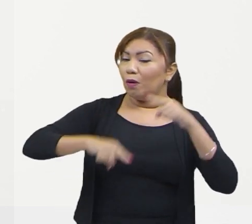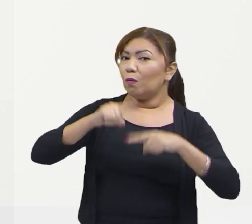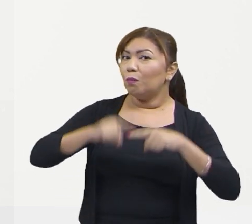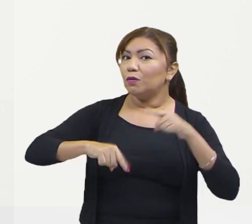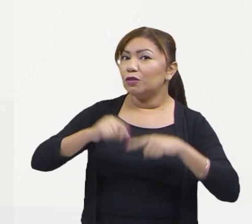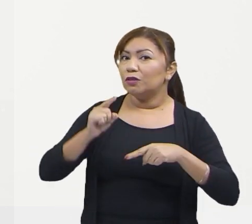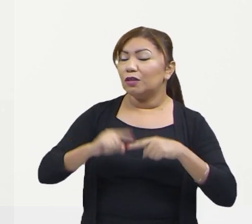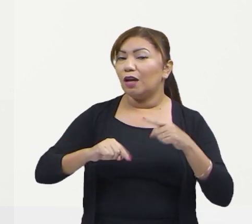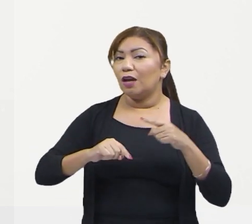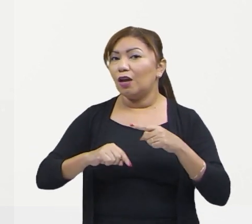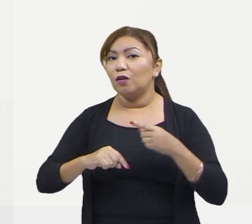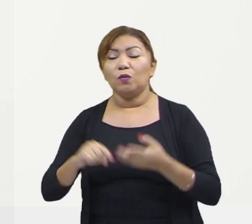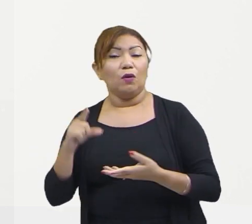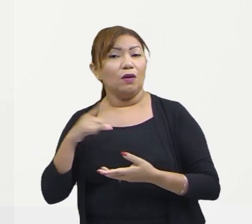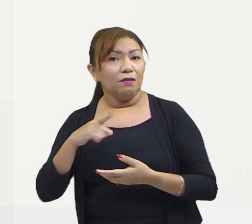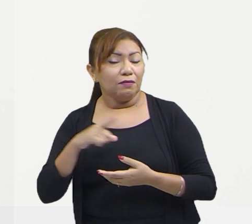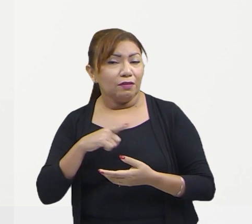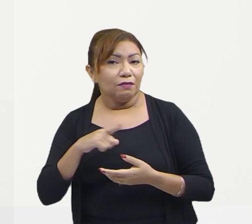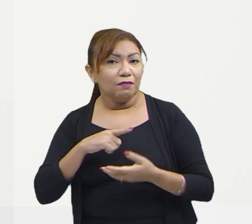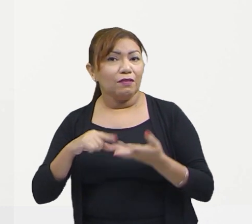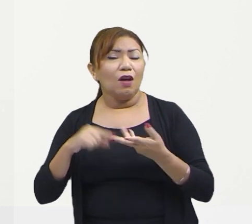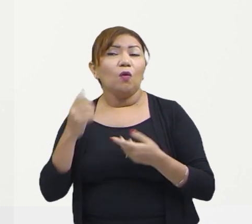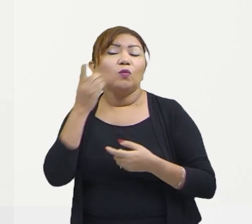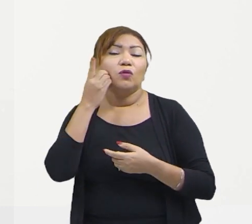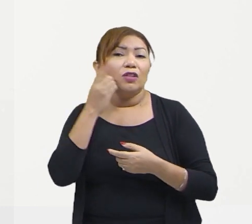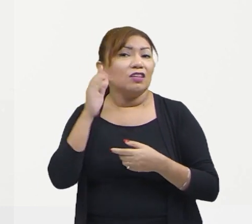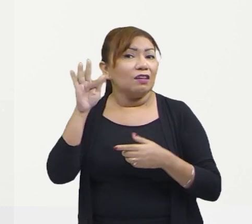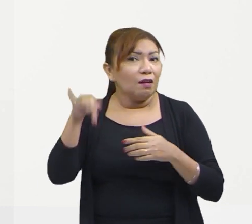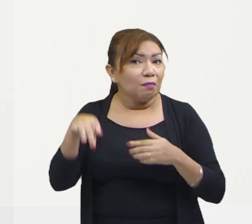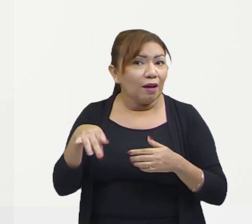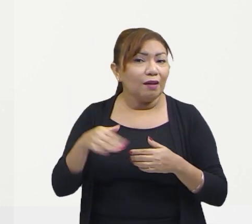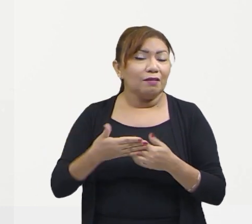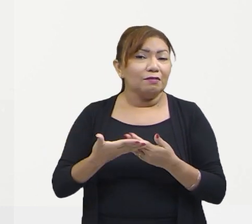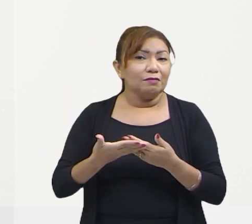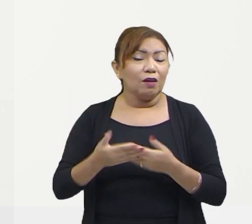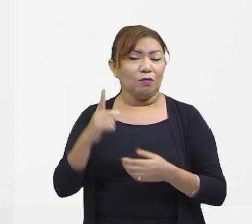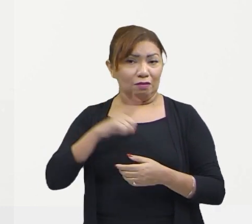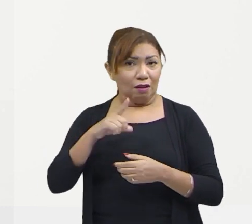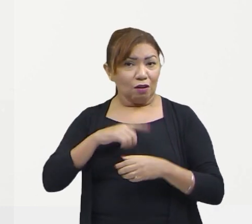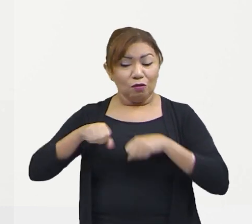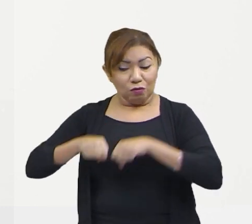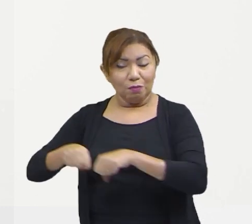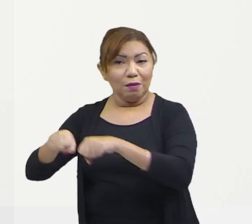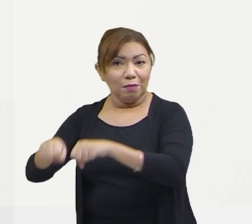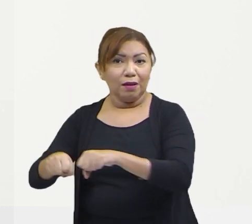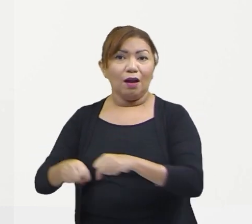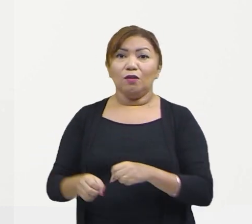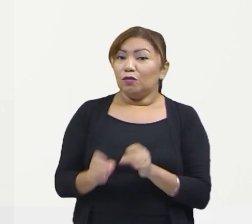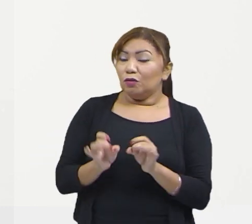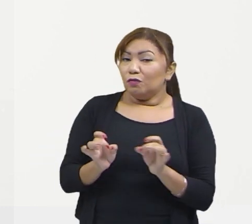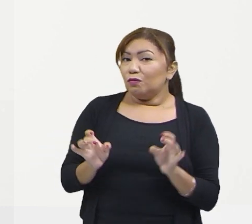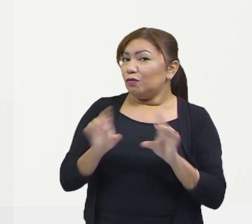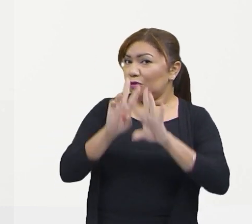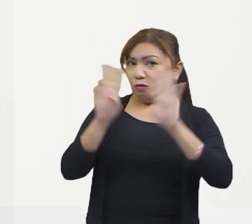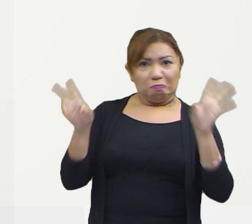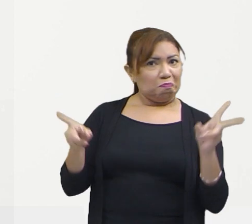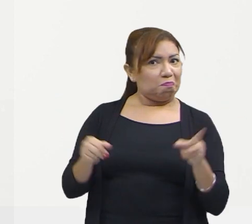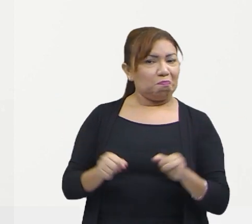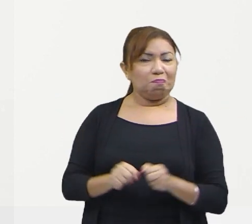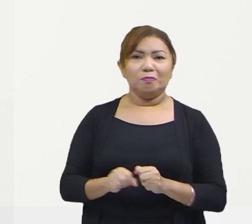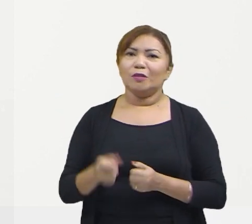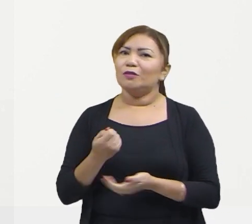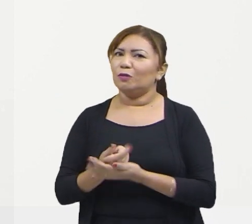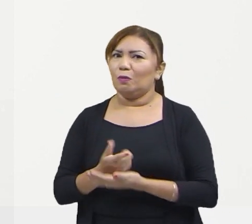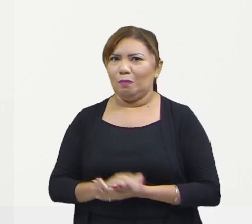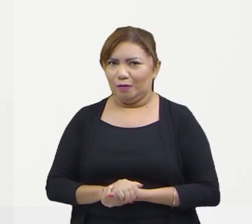validade dele. Nós vemos em supermercados, nos produtos que nós compramos, né? Vamos ver outra